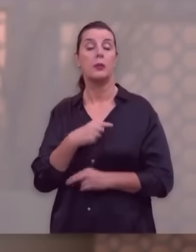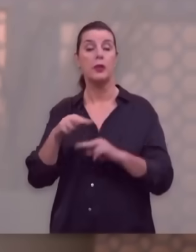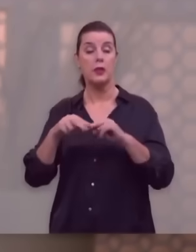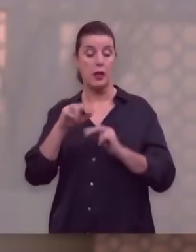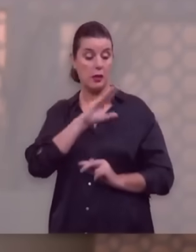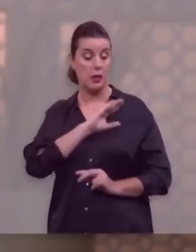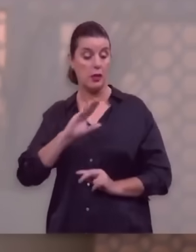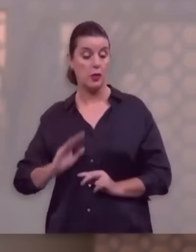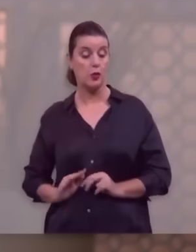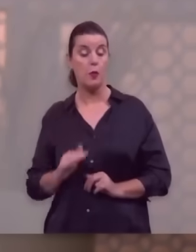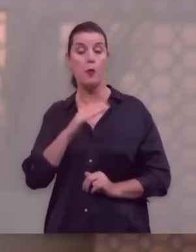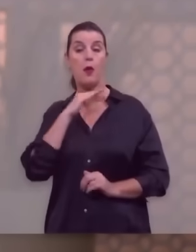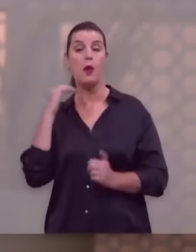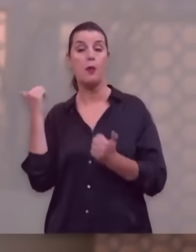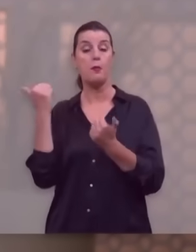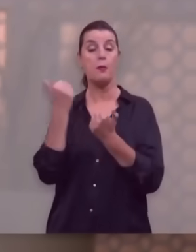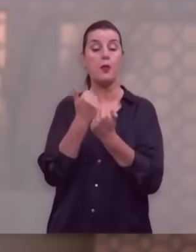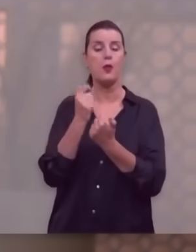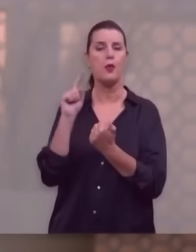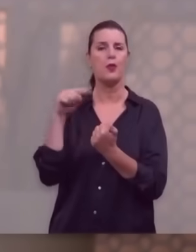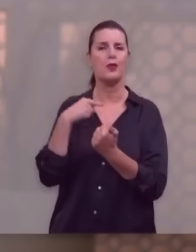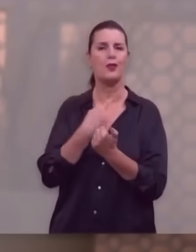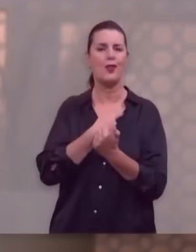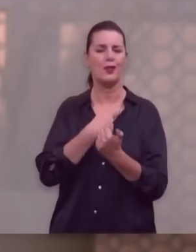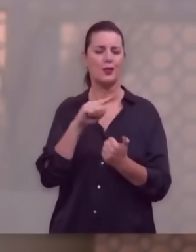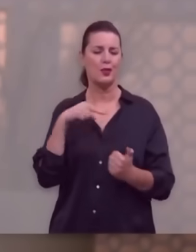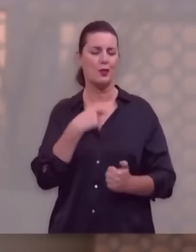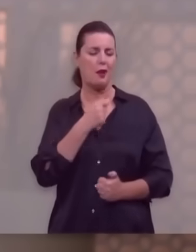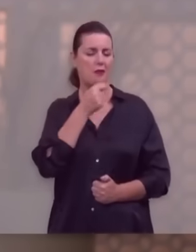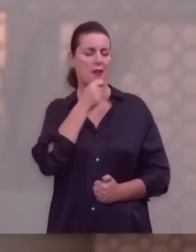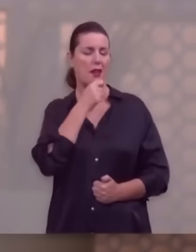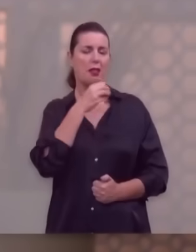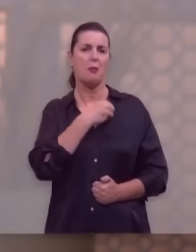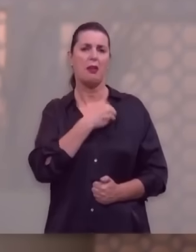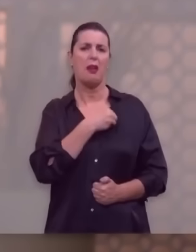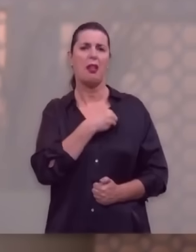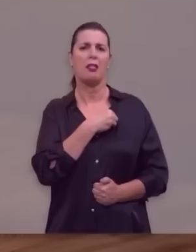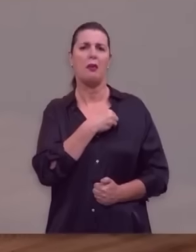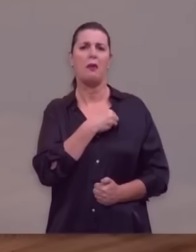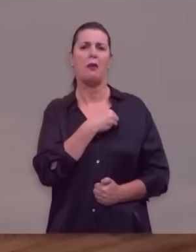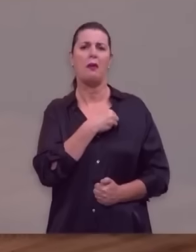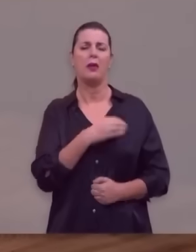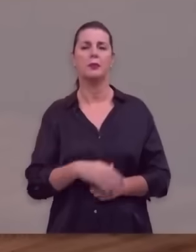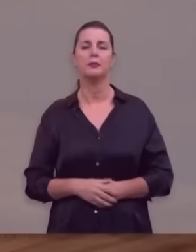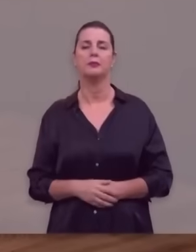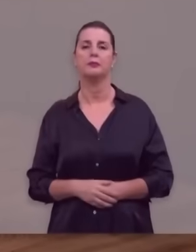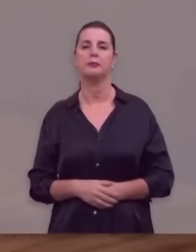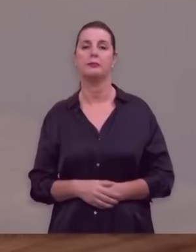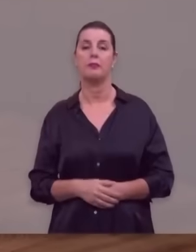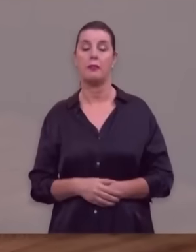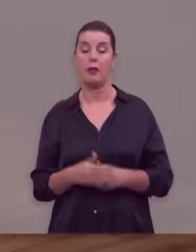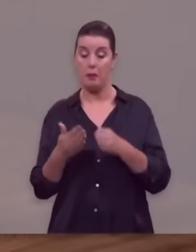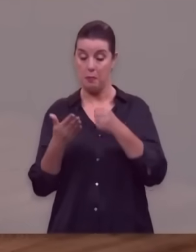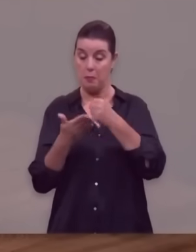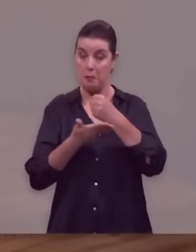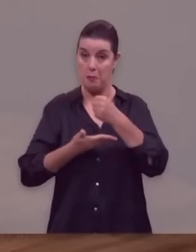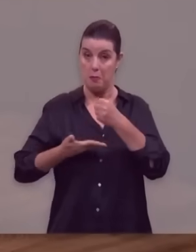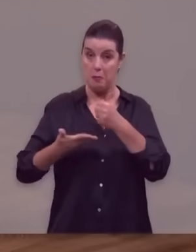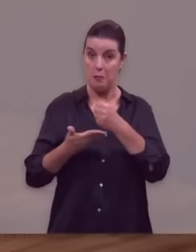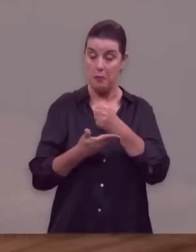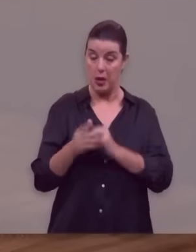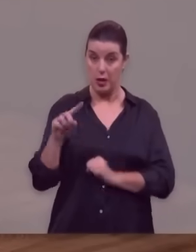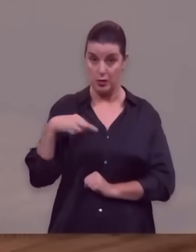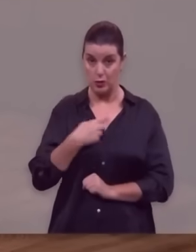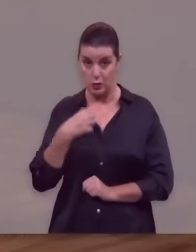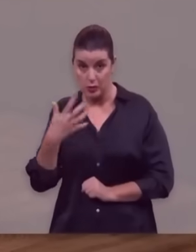morrido por nós sendo nós ainda pecadores a base da